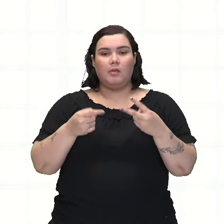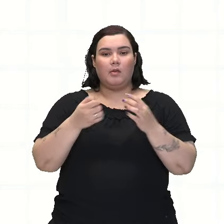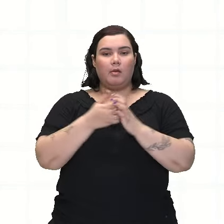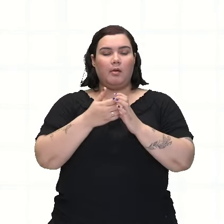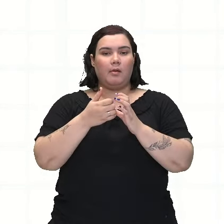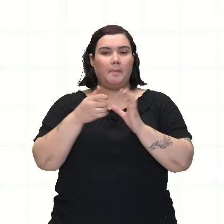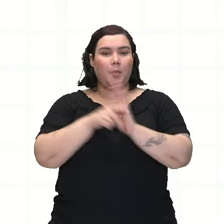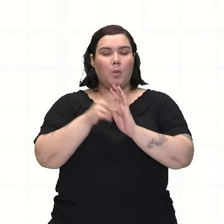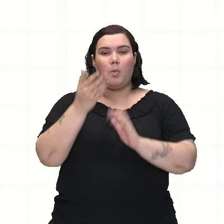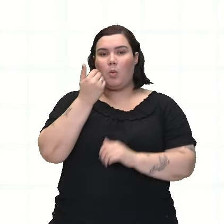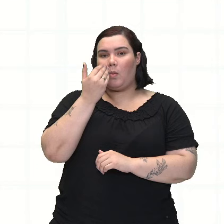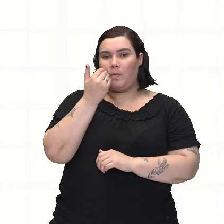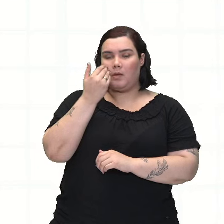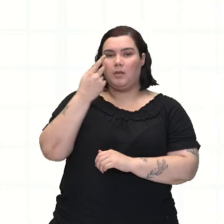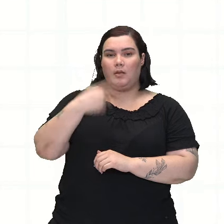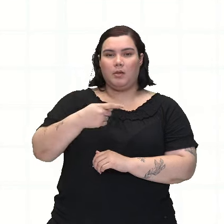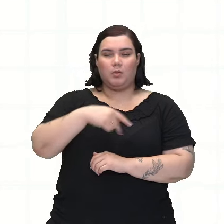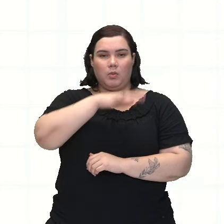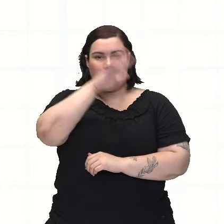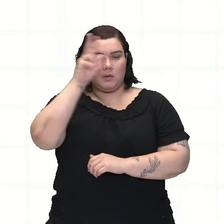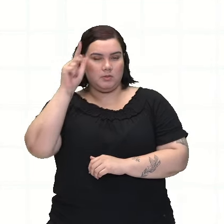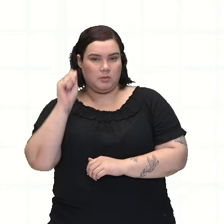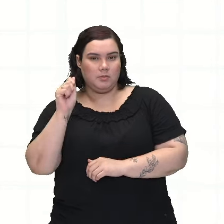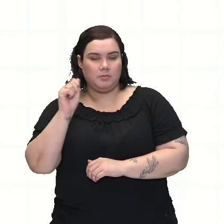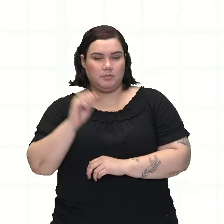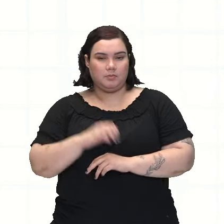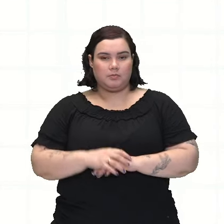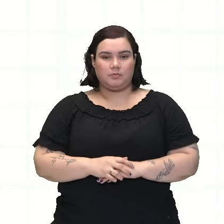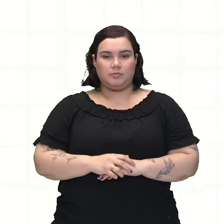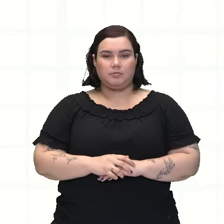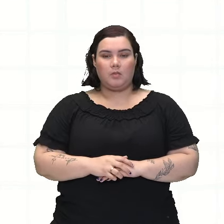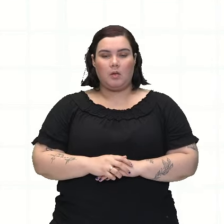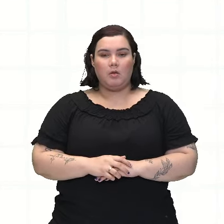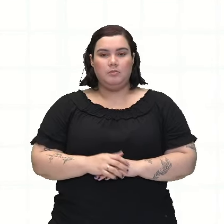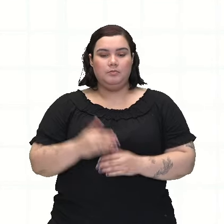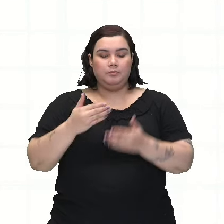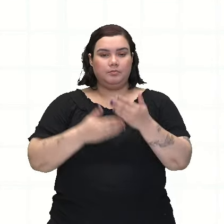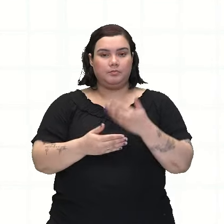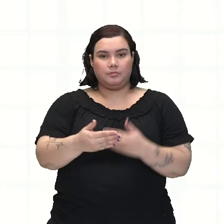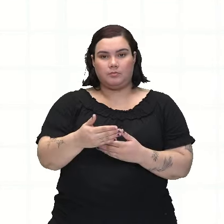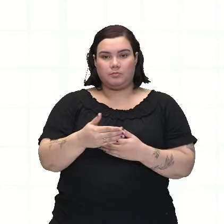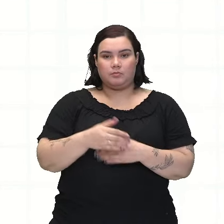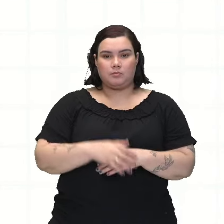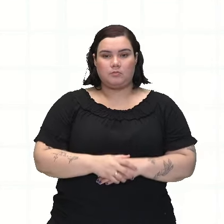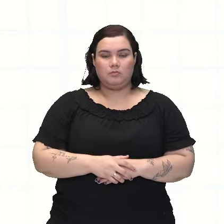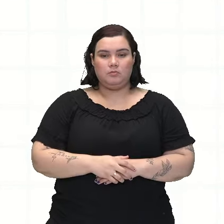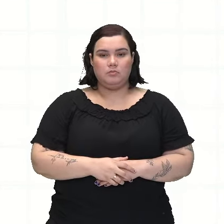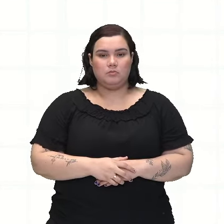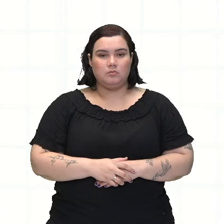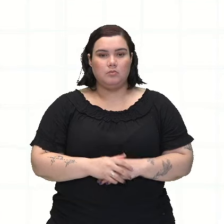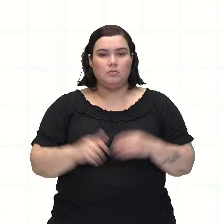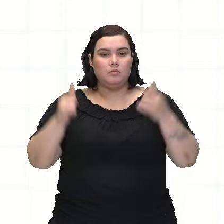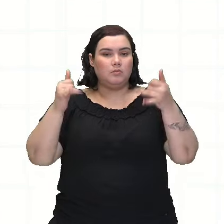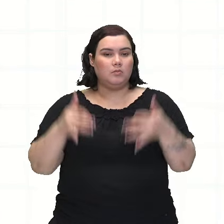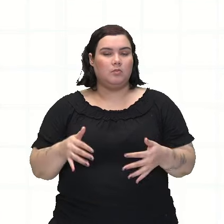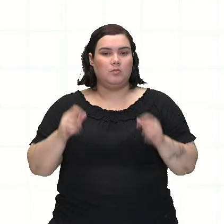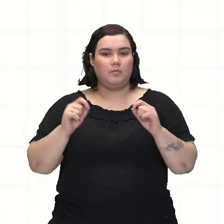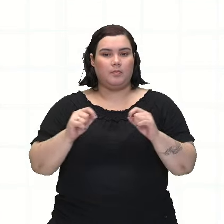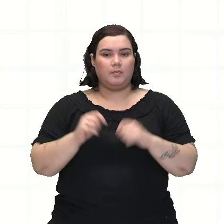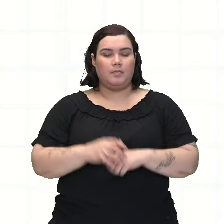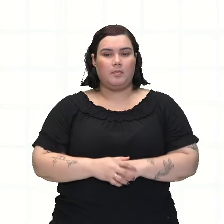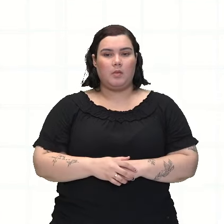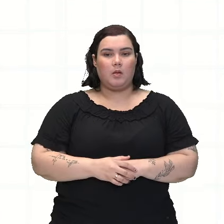elementos da culinária amazônica. Na sequência, ele vai explicando.